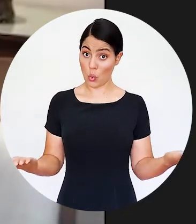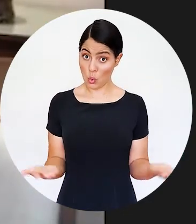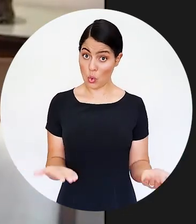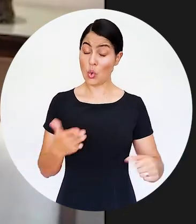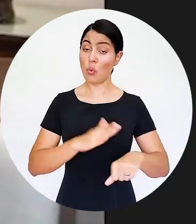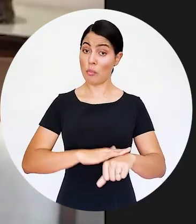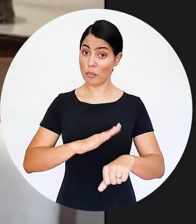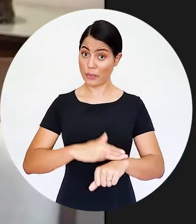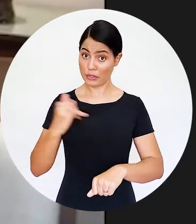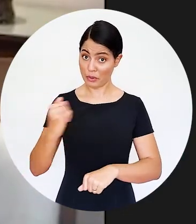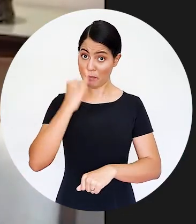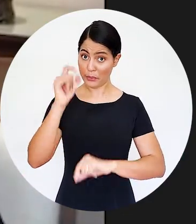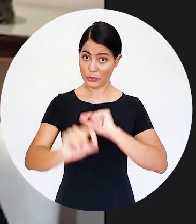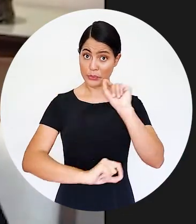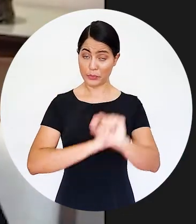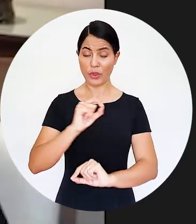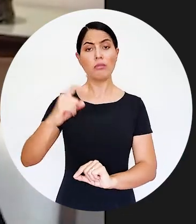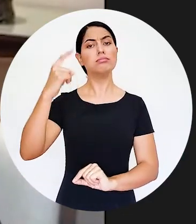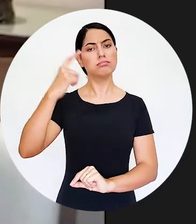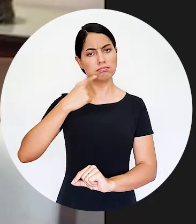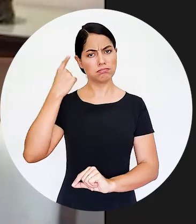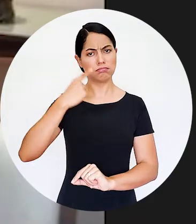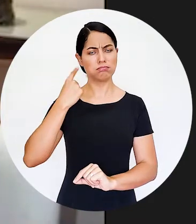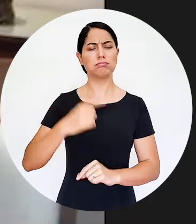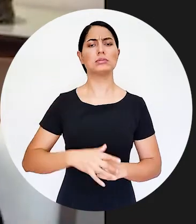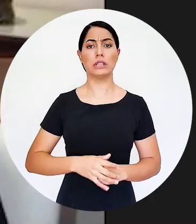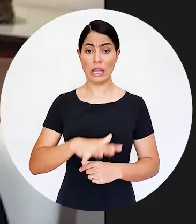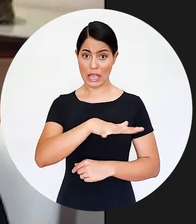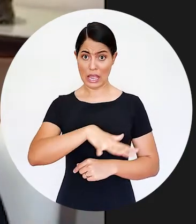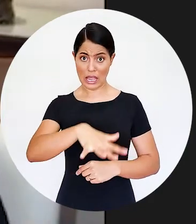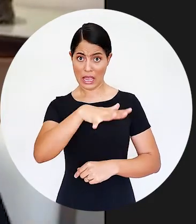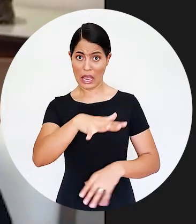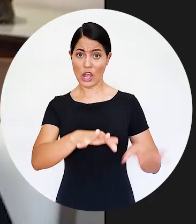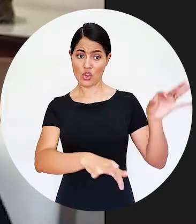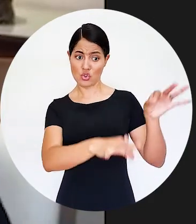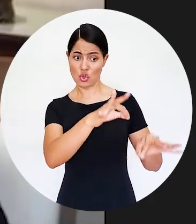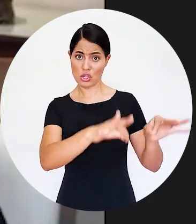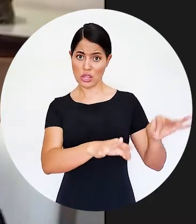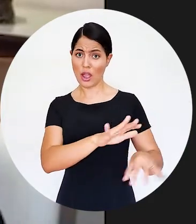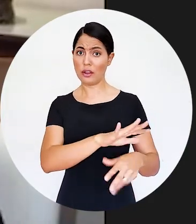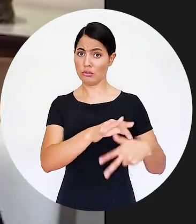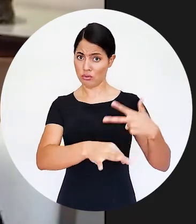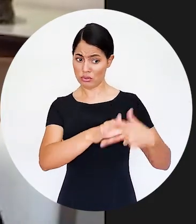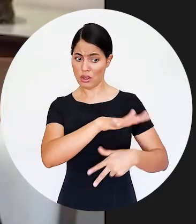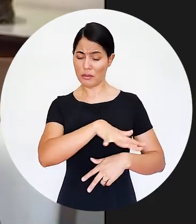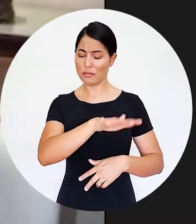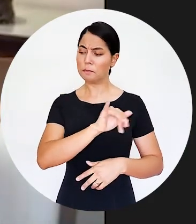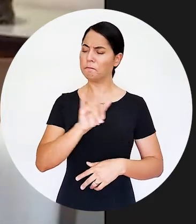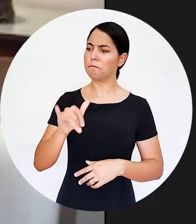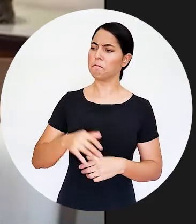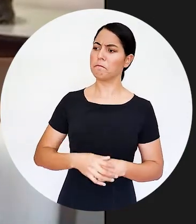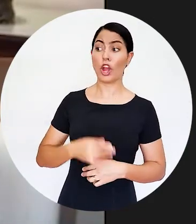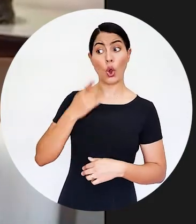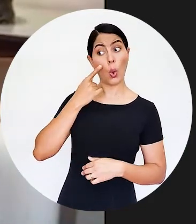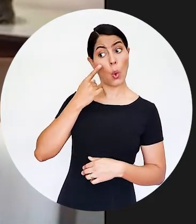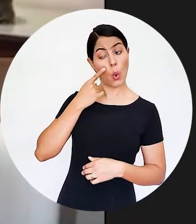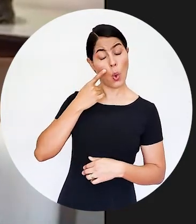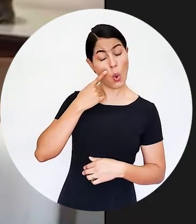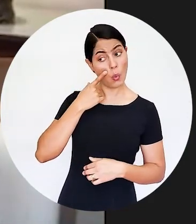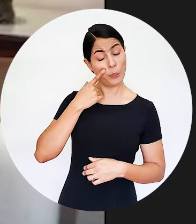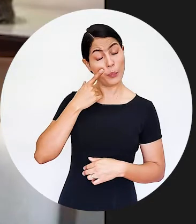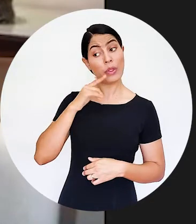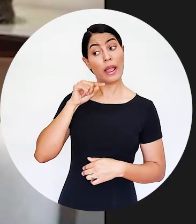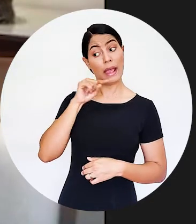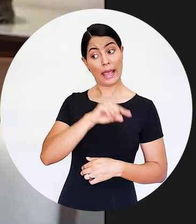importante para advocacia o próprio poder judiciário pênis Olha a palavra do advogado nesta hipótese